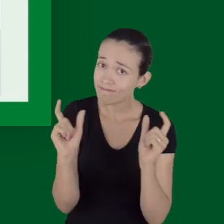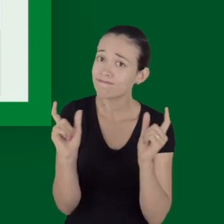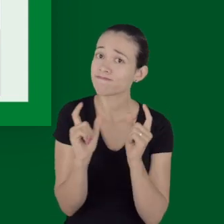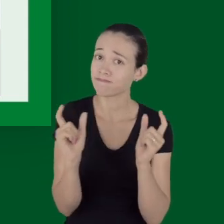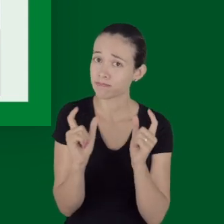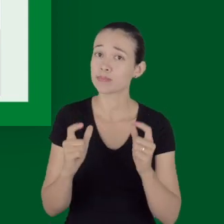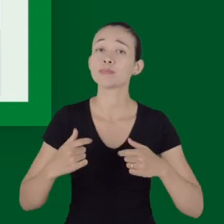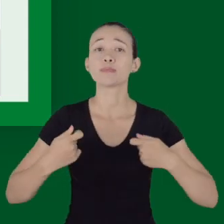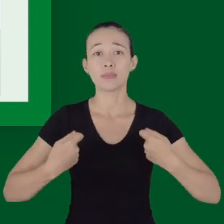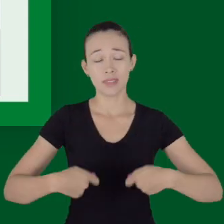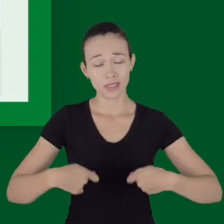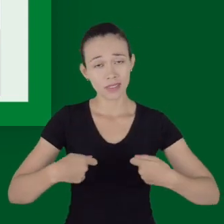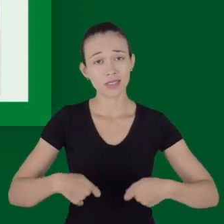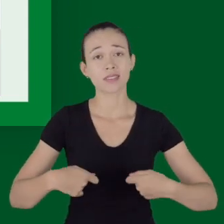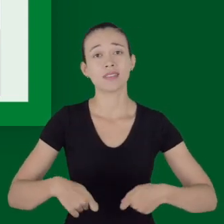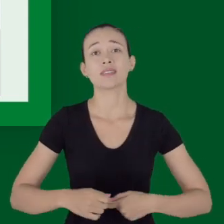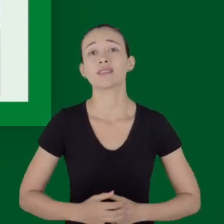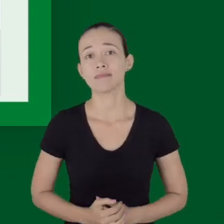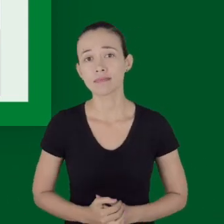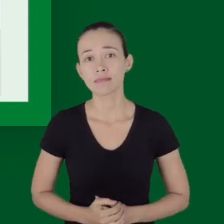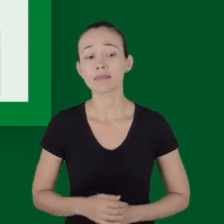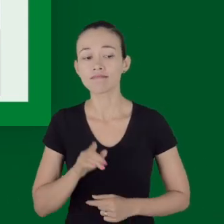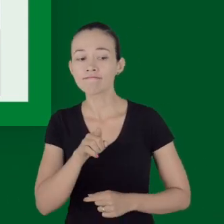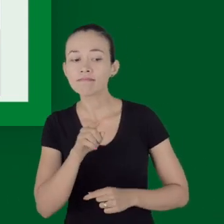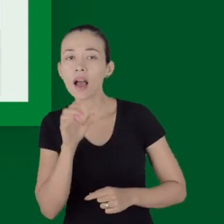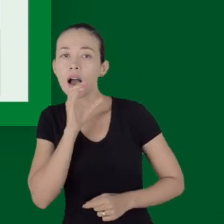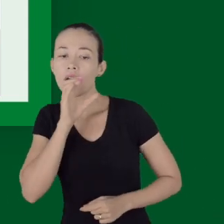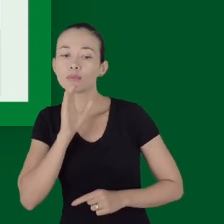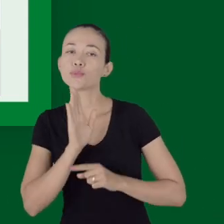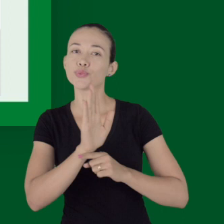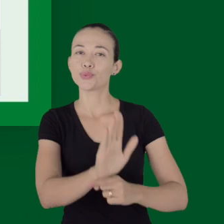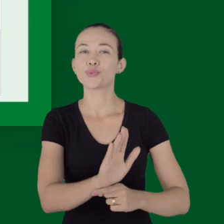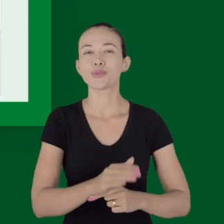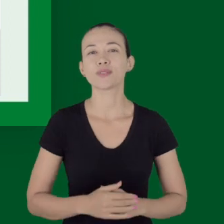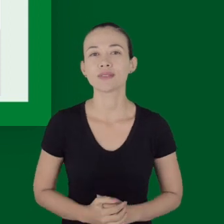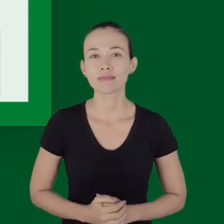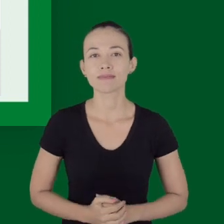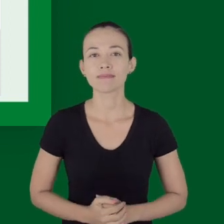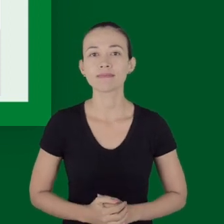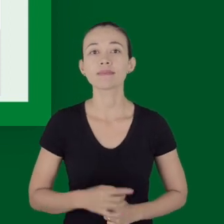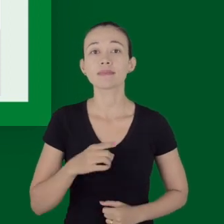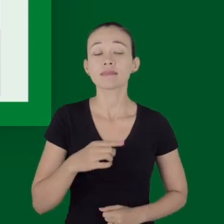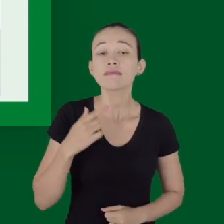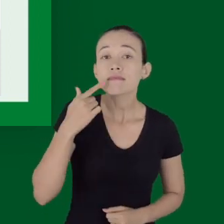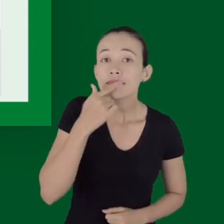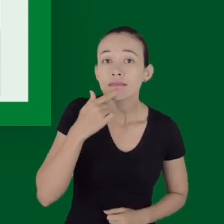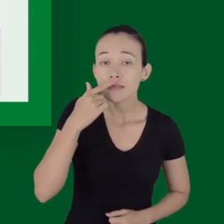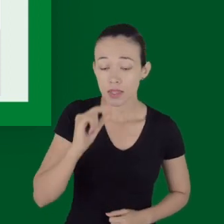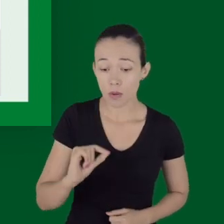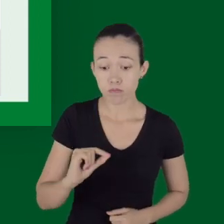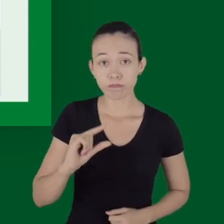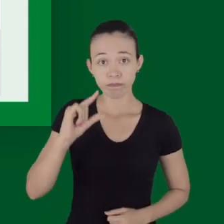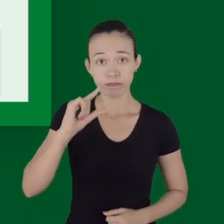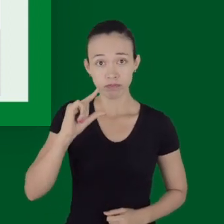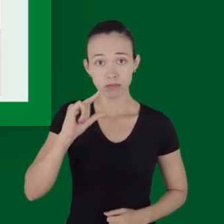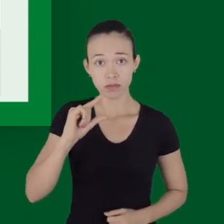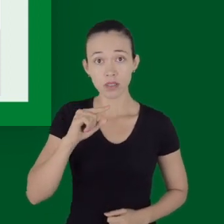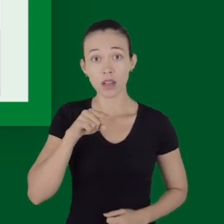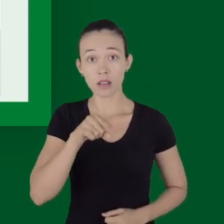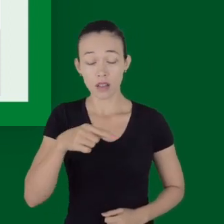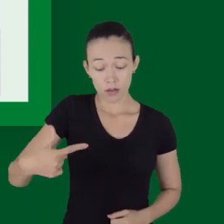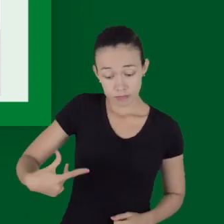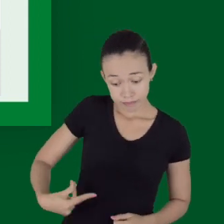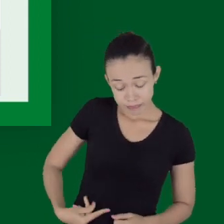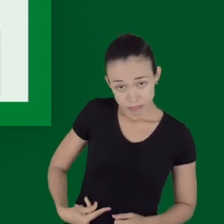mais preocupante do que a glicose alta e exige uma ação imediata. A hiperglicemia nem